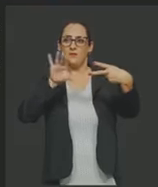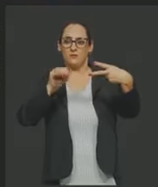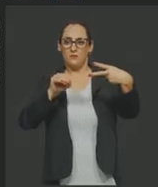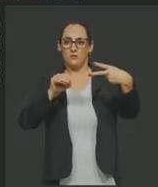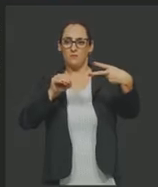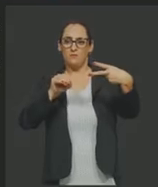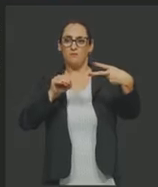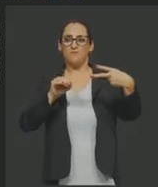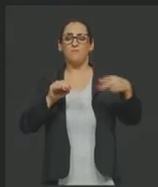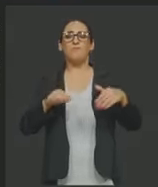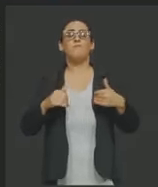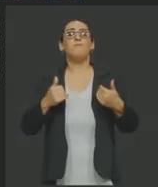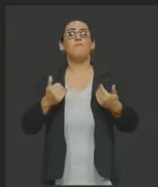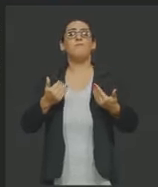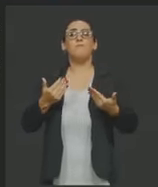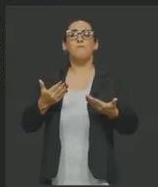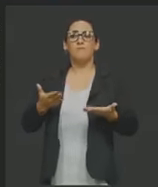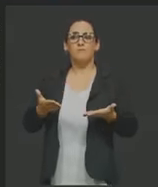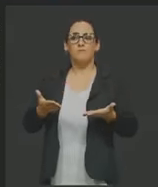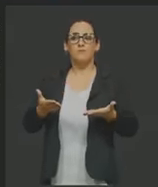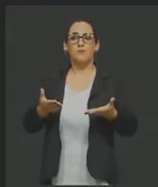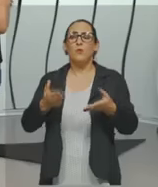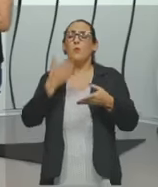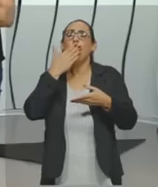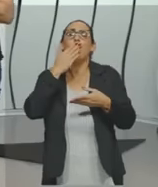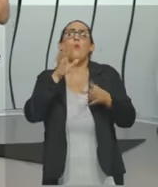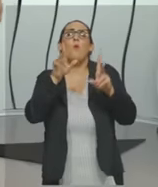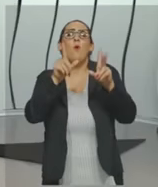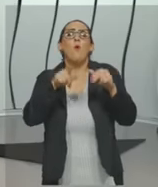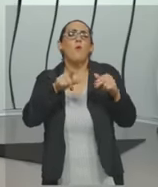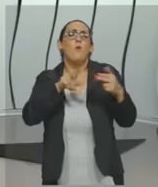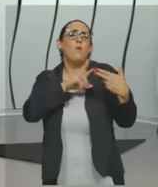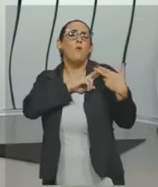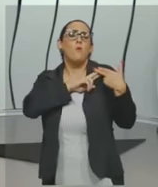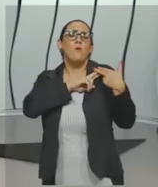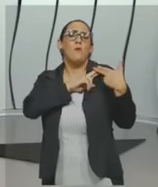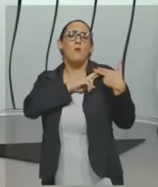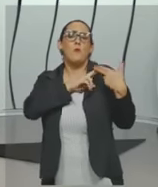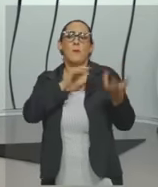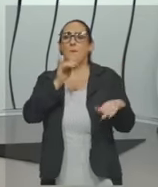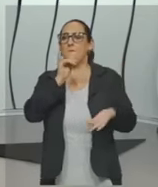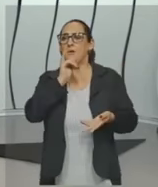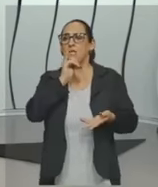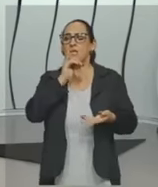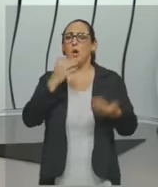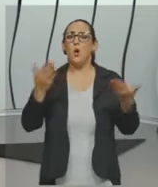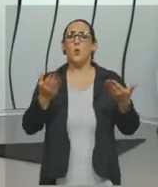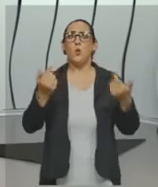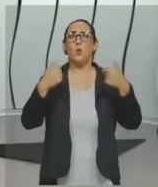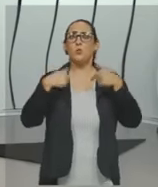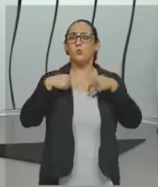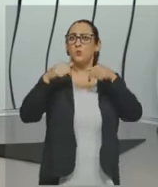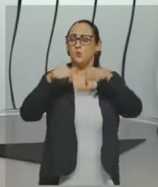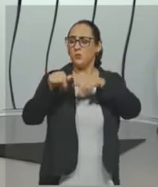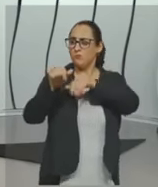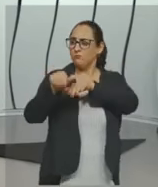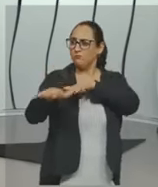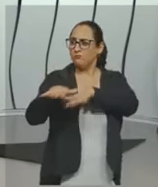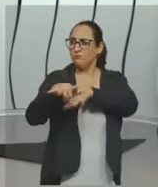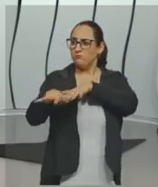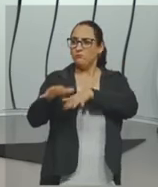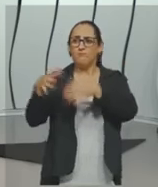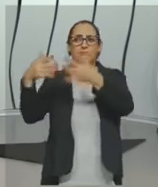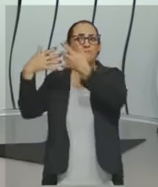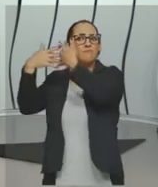Bem, sistema nervoso e suas funções. Se eu estou aqui agora movimentando, raciocinando,